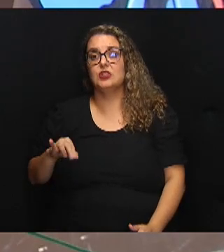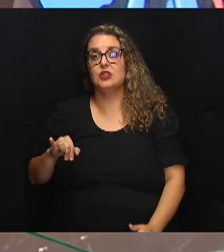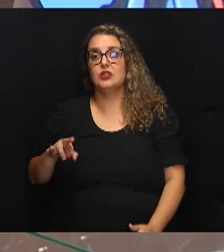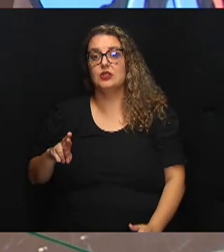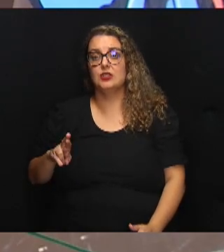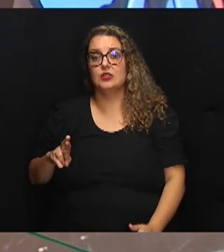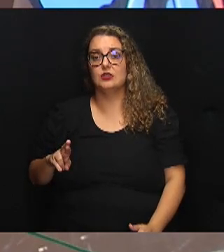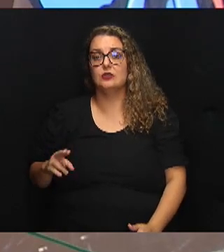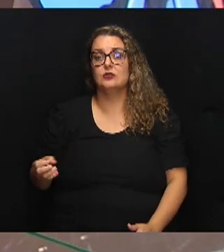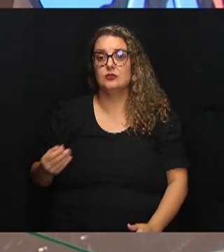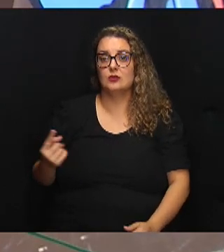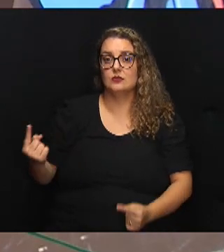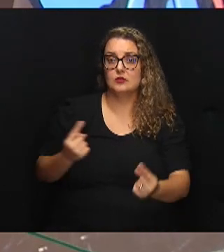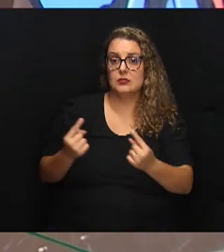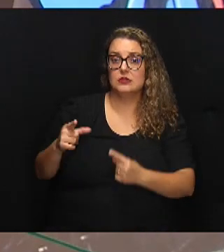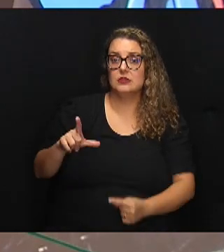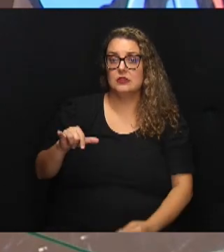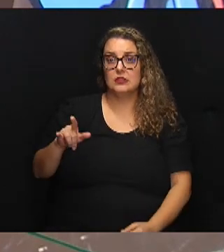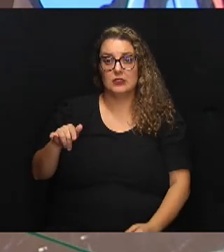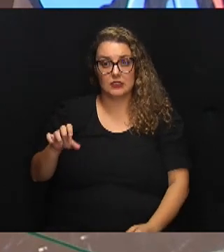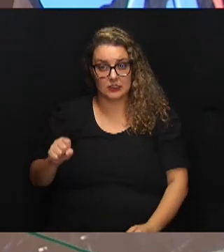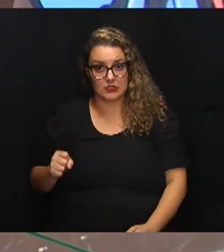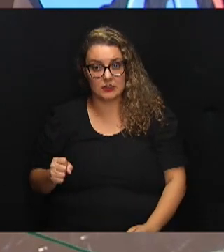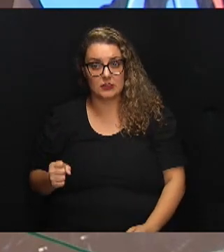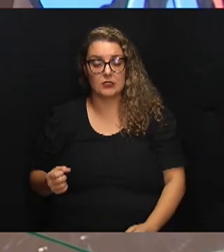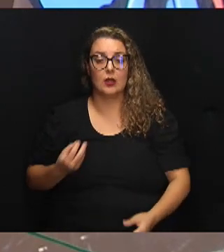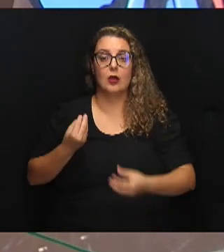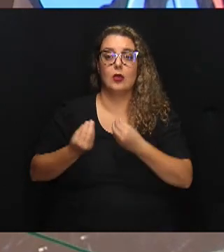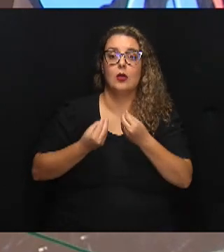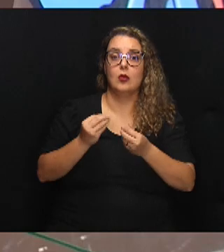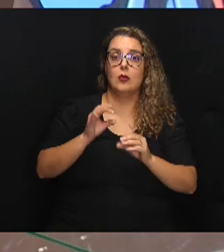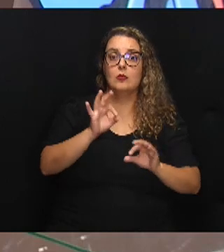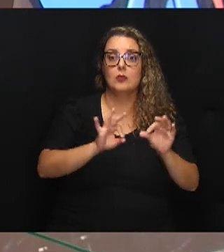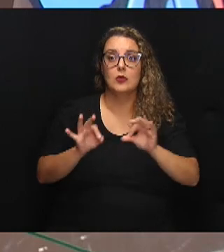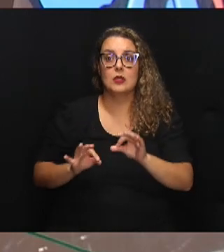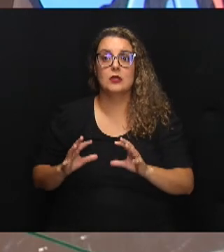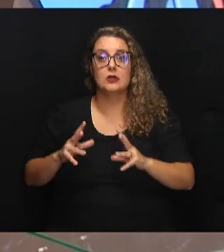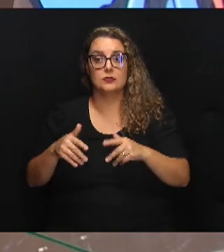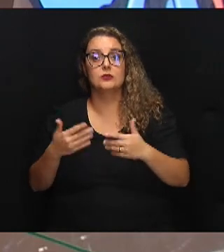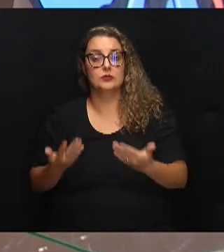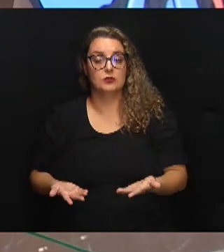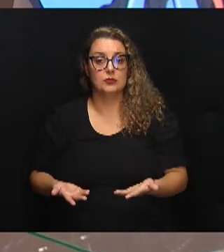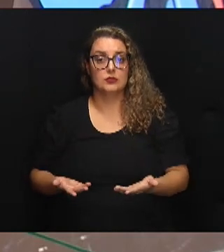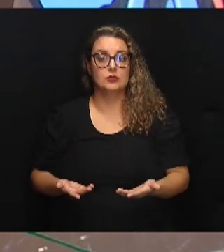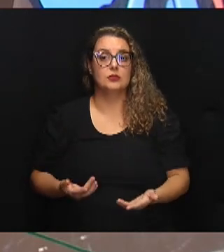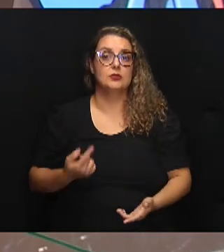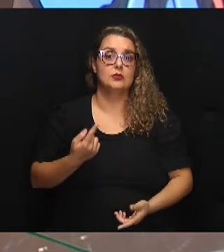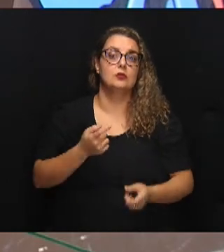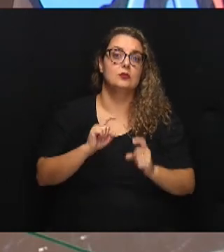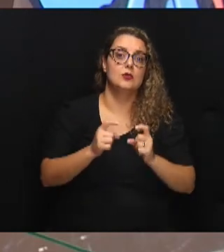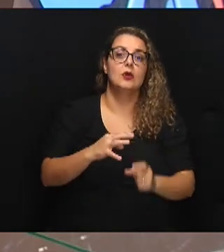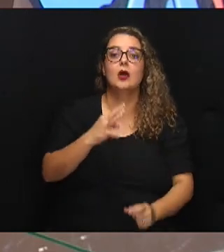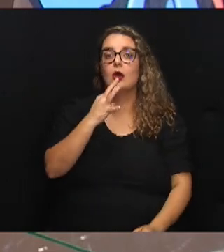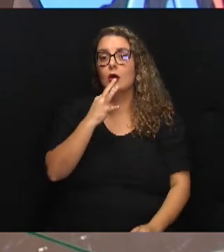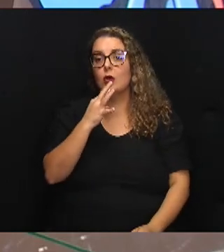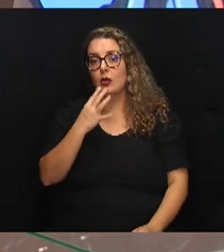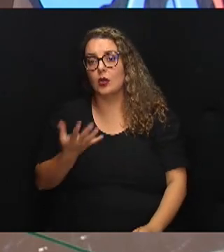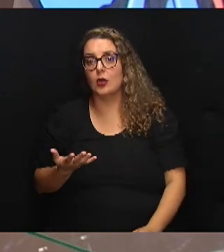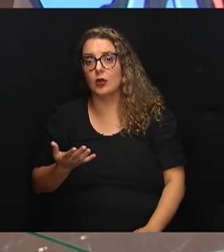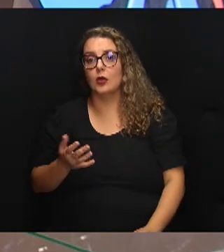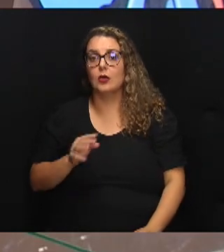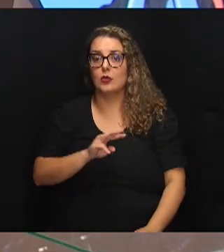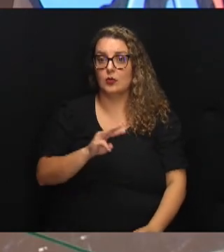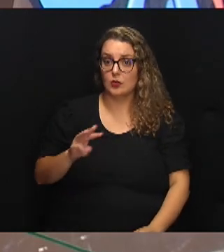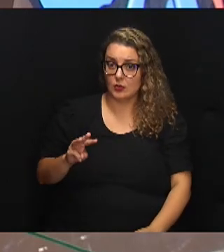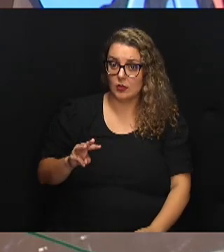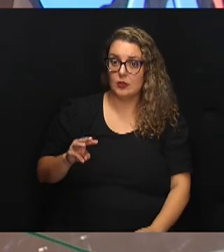leads que entravam, como conseguir organizar tudo isso. E aí, em uma das reuniões, eu conheci uma plataforma